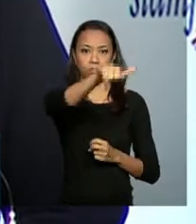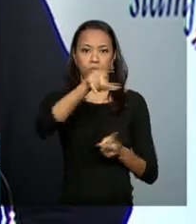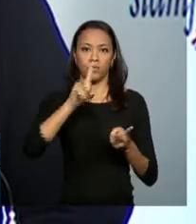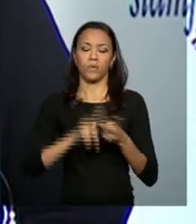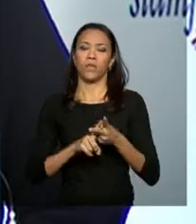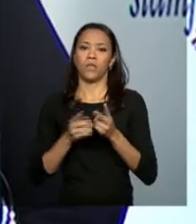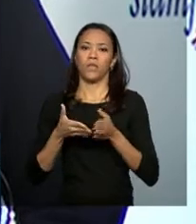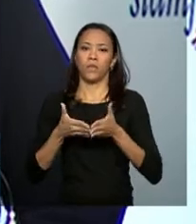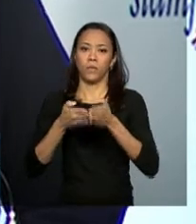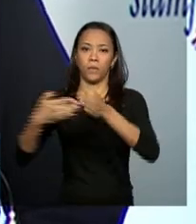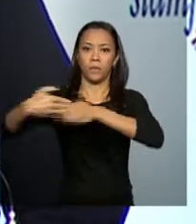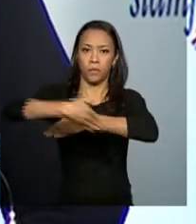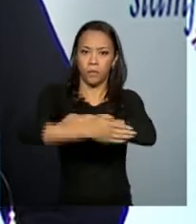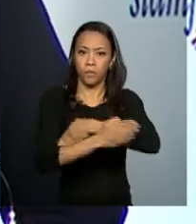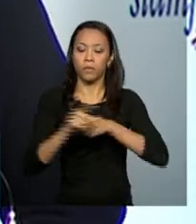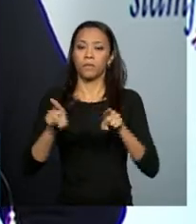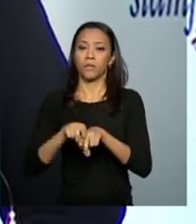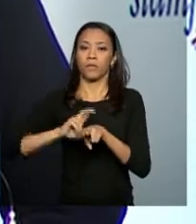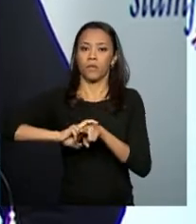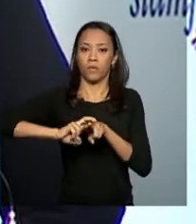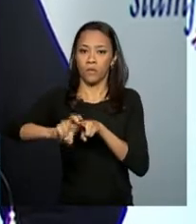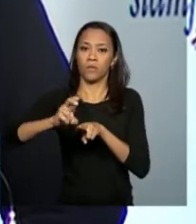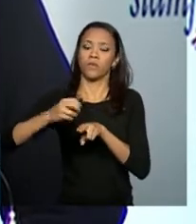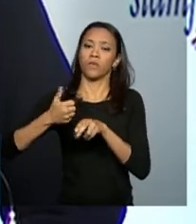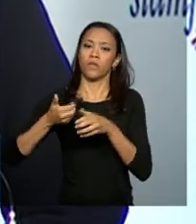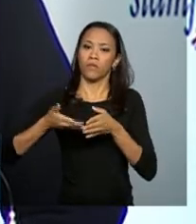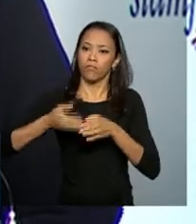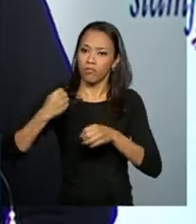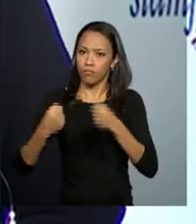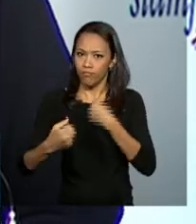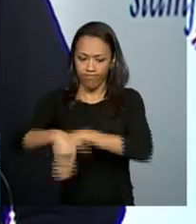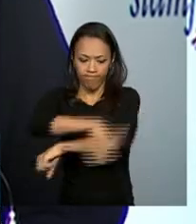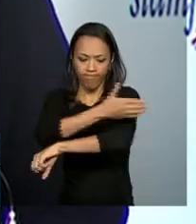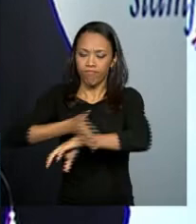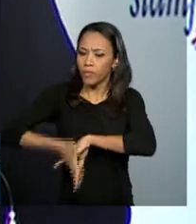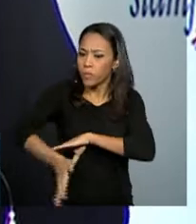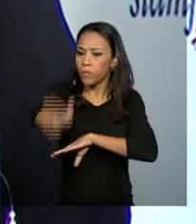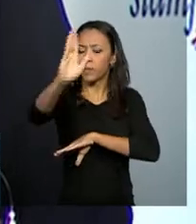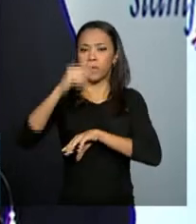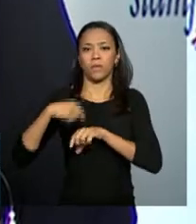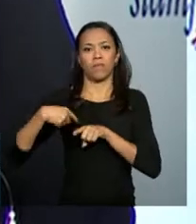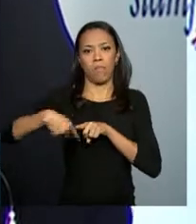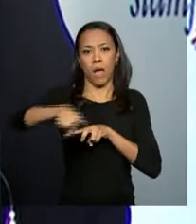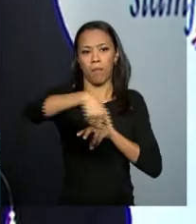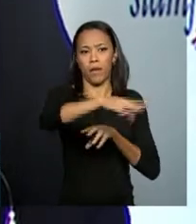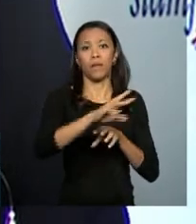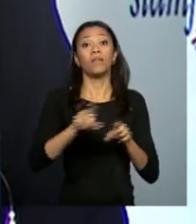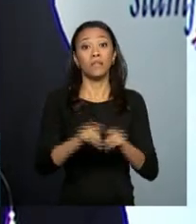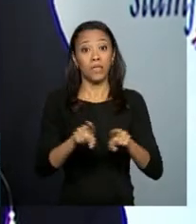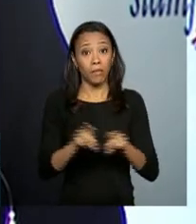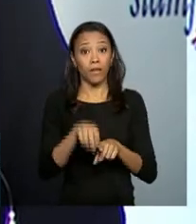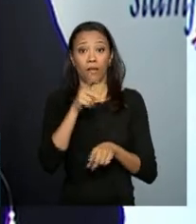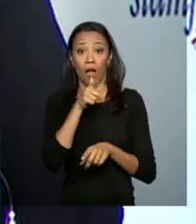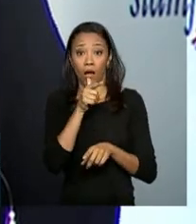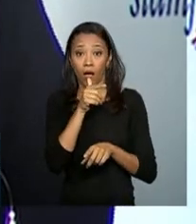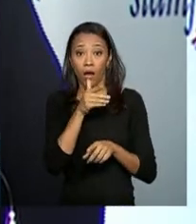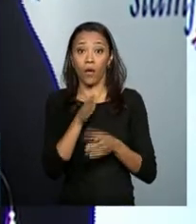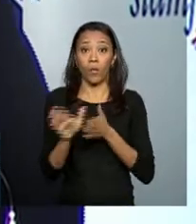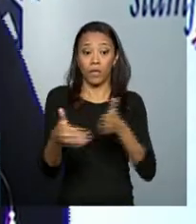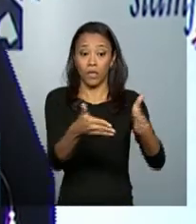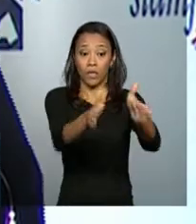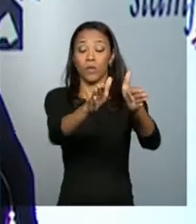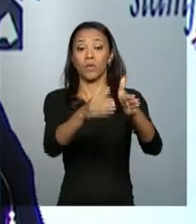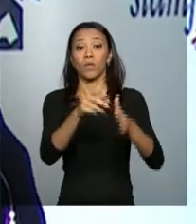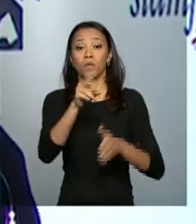rodovias, em ferrovias. Estamos iniciando o processo e também em hidrovias.